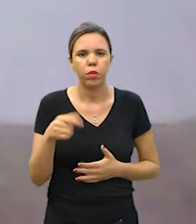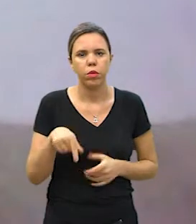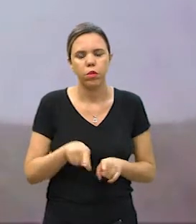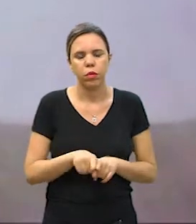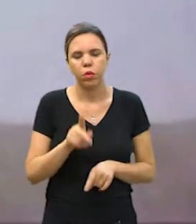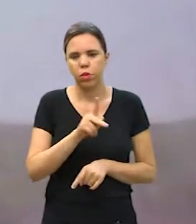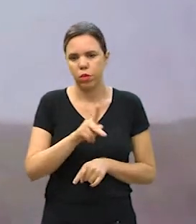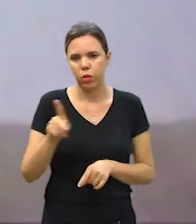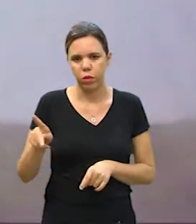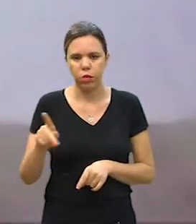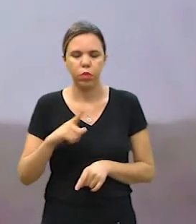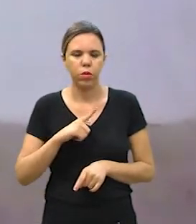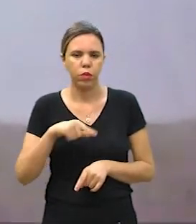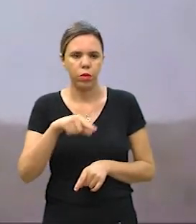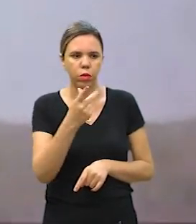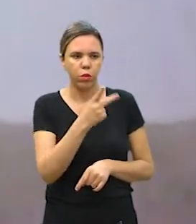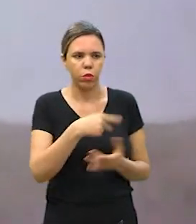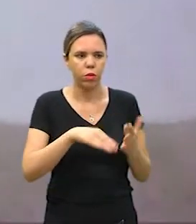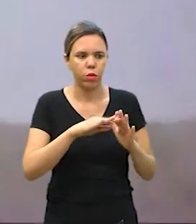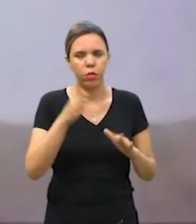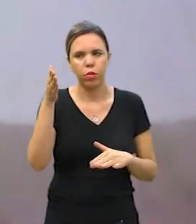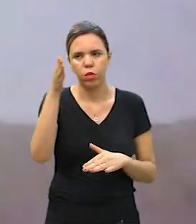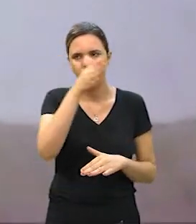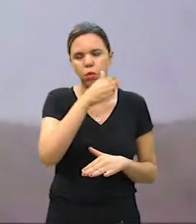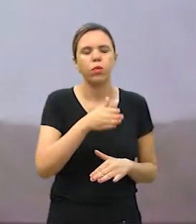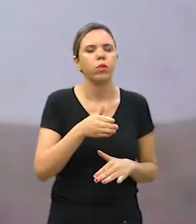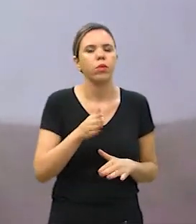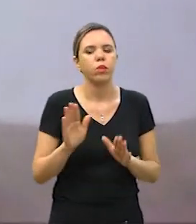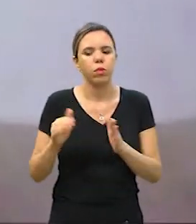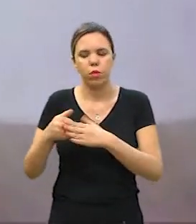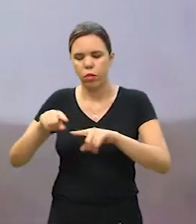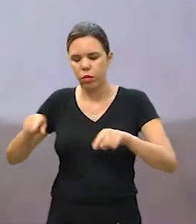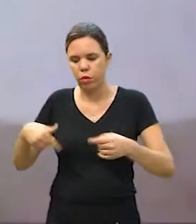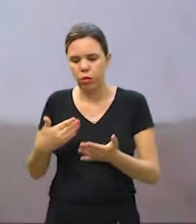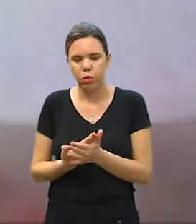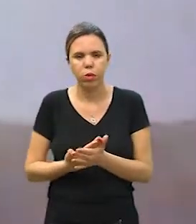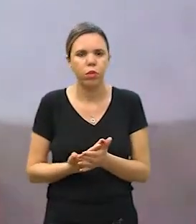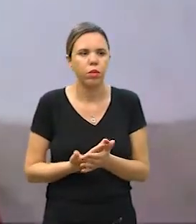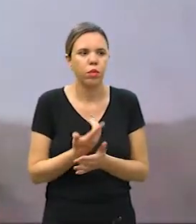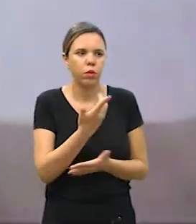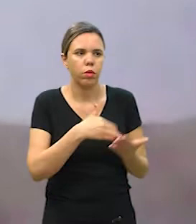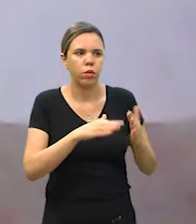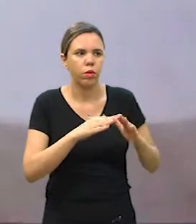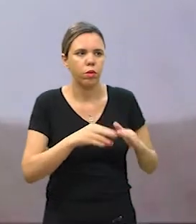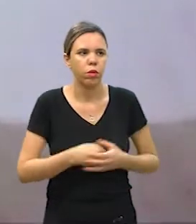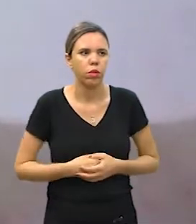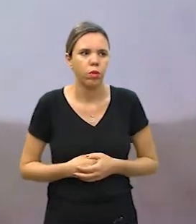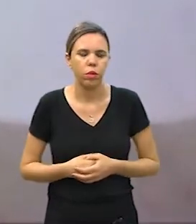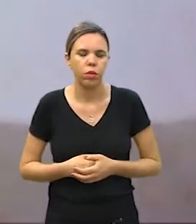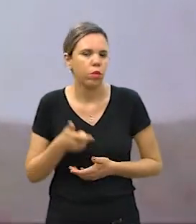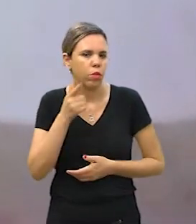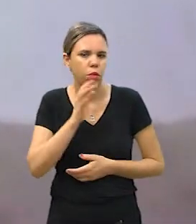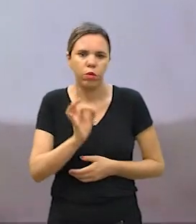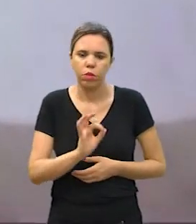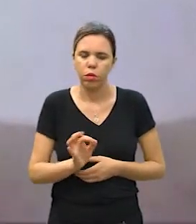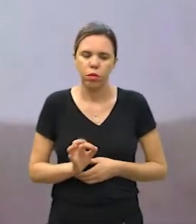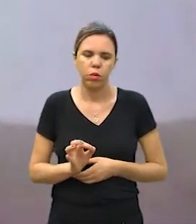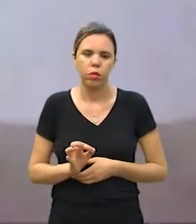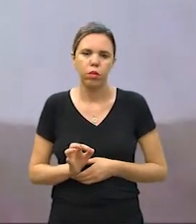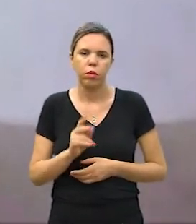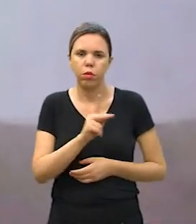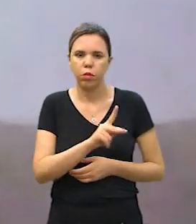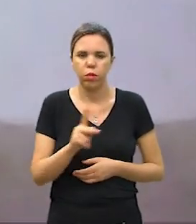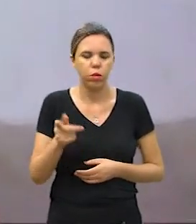isso também. Então, o professor vai ter que ir para outra escola, né? Fechando salas de aula, ele vai ter que ir para outra escola. Então, ele não consegue também,